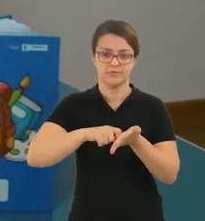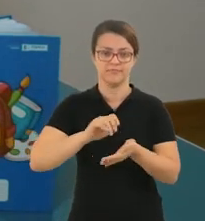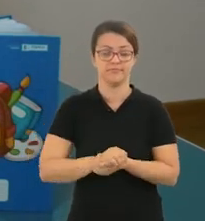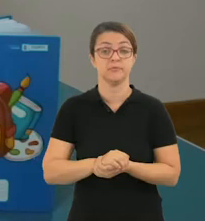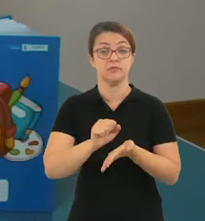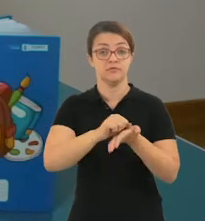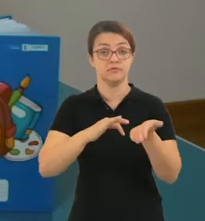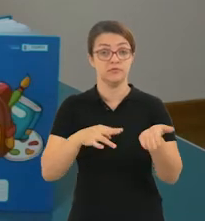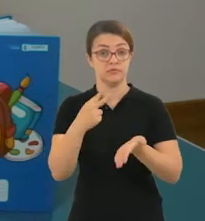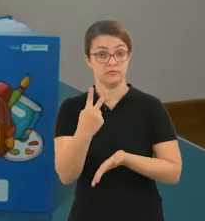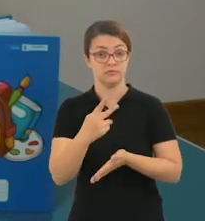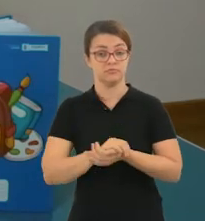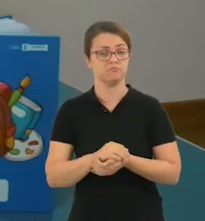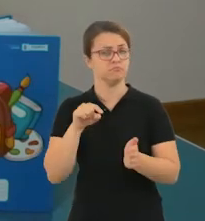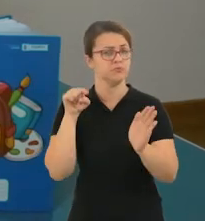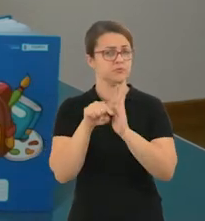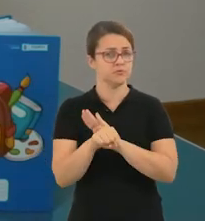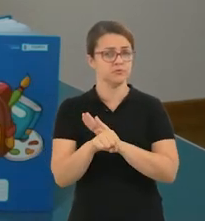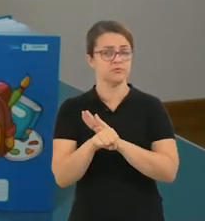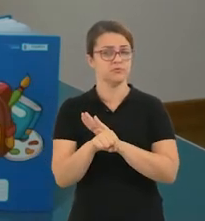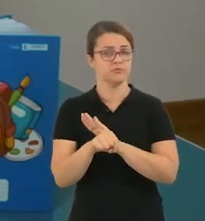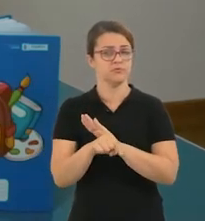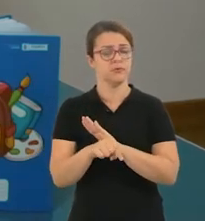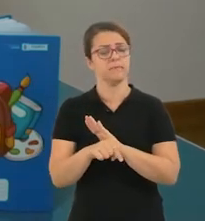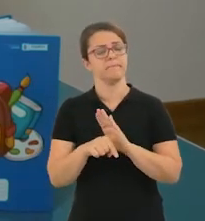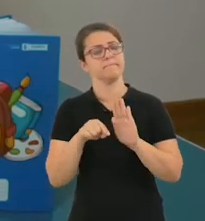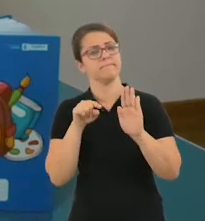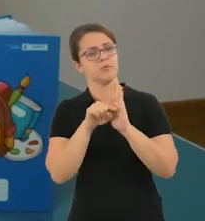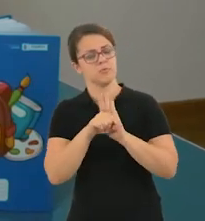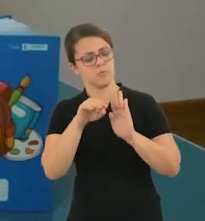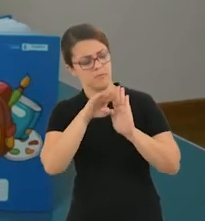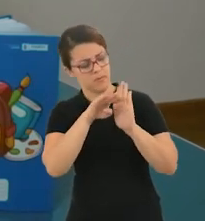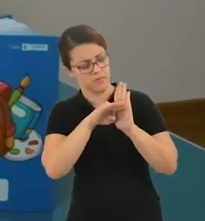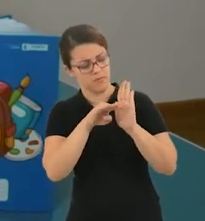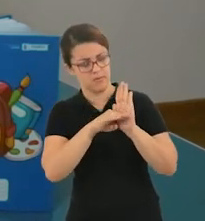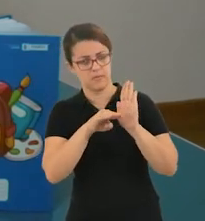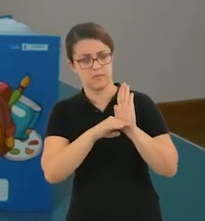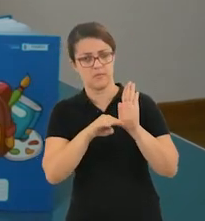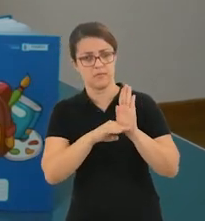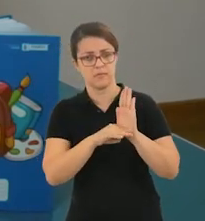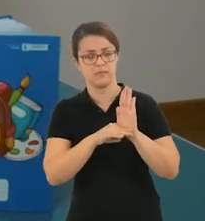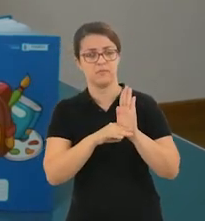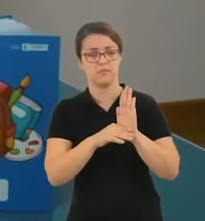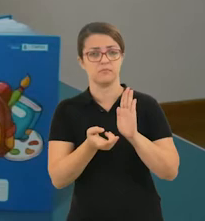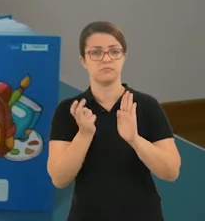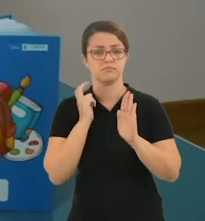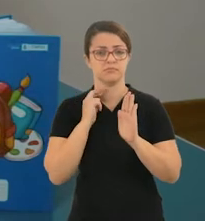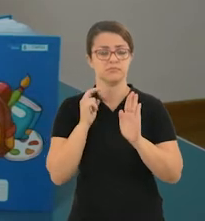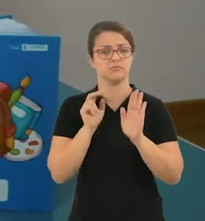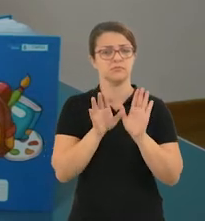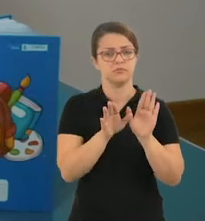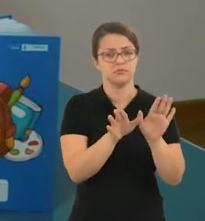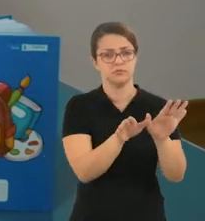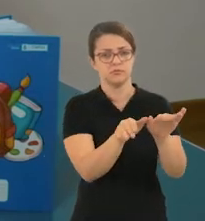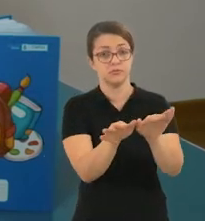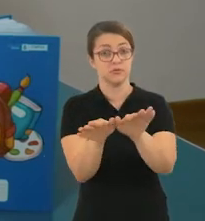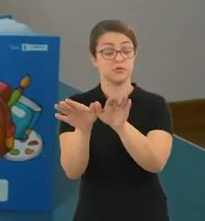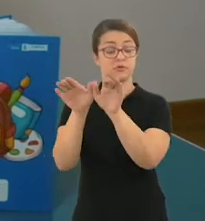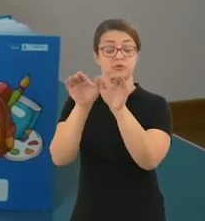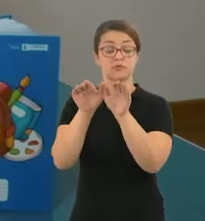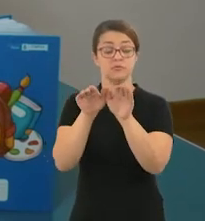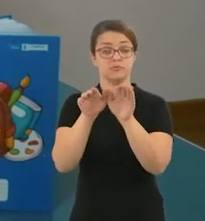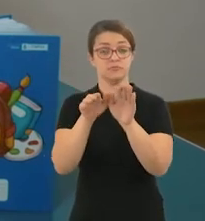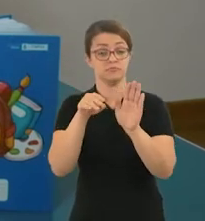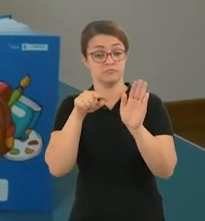Na atividade 2, nós temos perguntas, um questionário sobre aquele texto dos morcegos. Então vocês vão responder